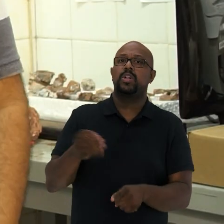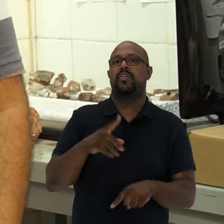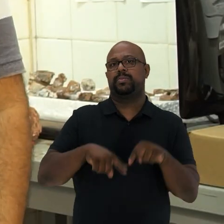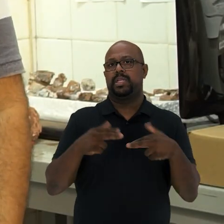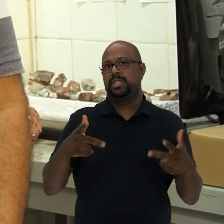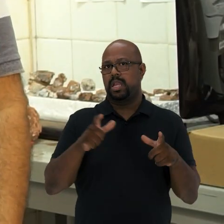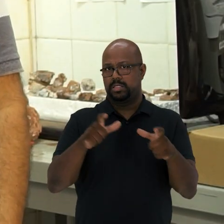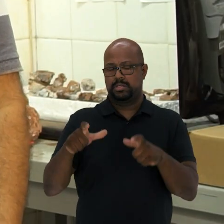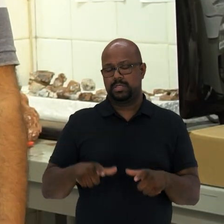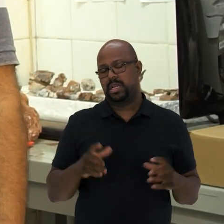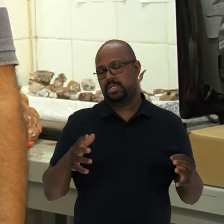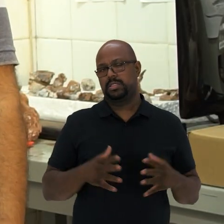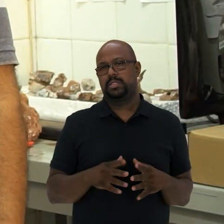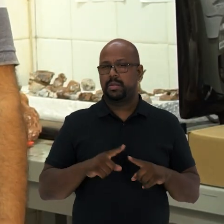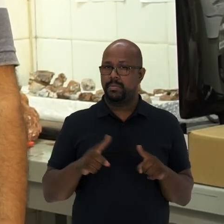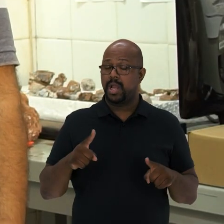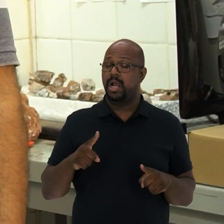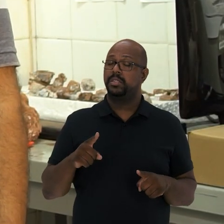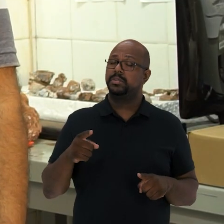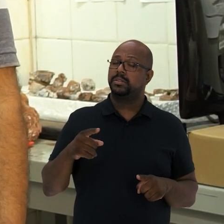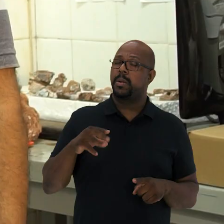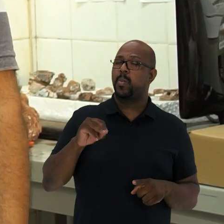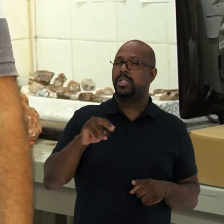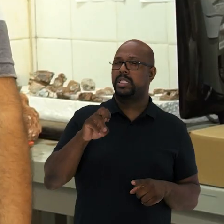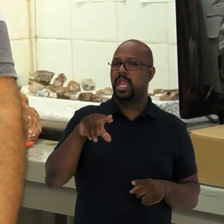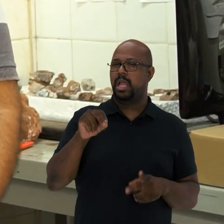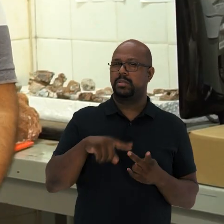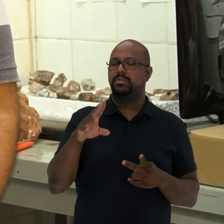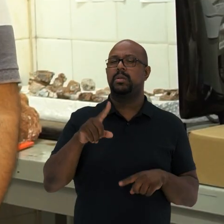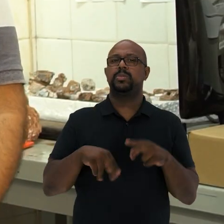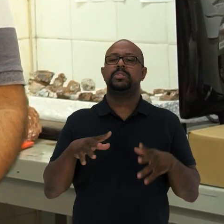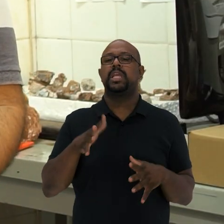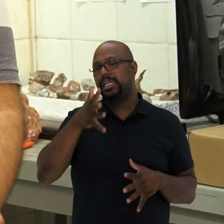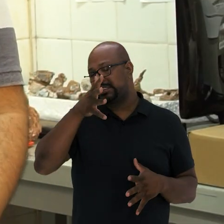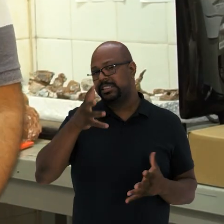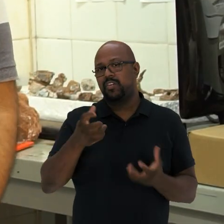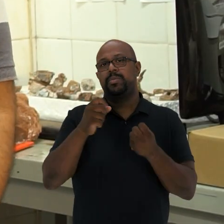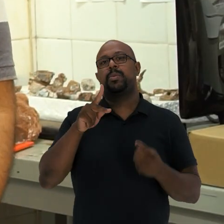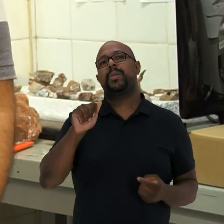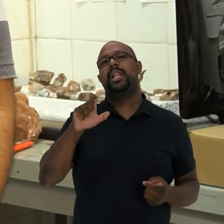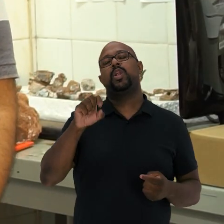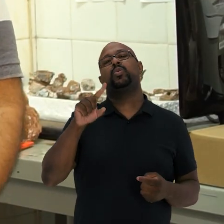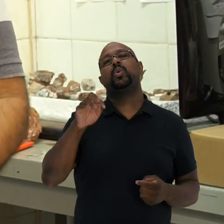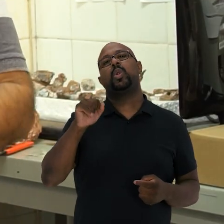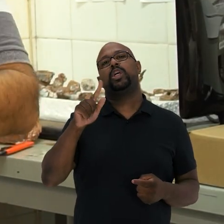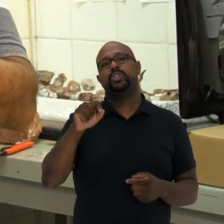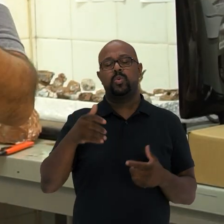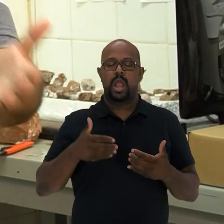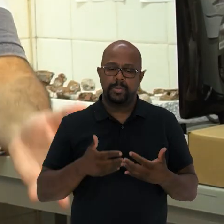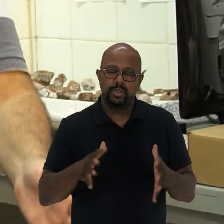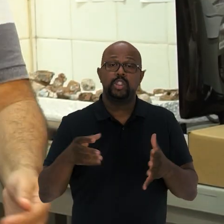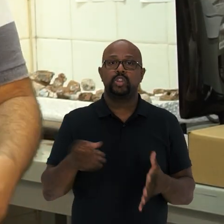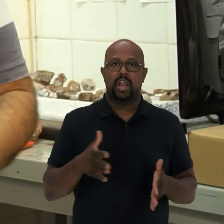novos materiais nesses sítios. Mais modernamente, existem projetos que a gente chama de salvamento paleontológico. Na abertura